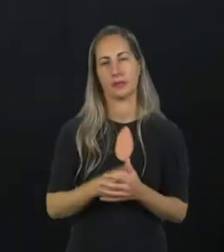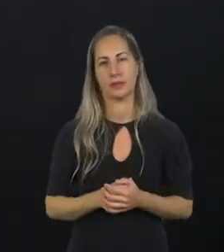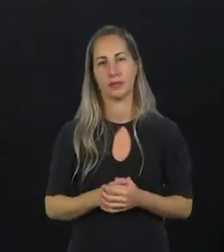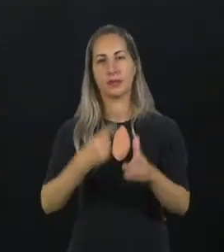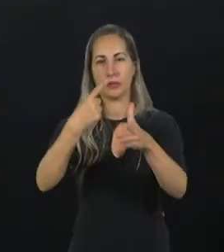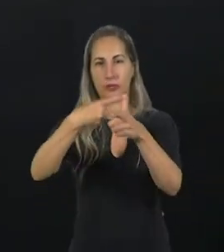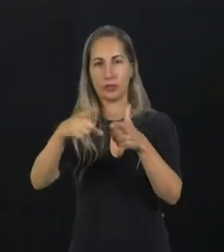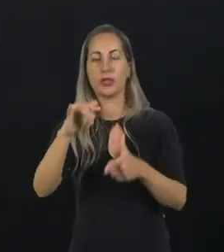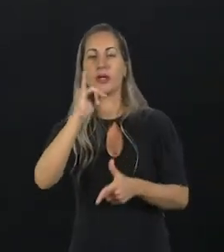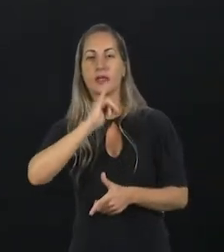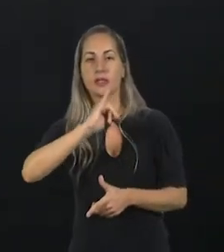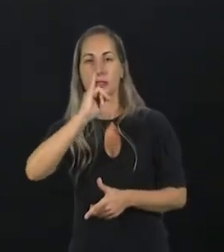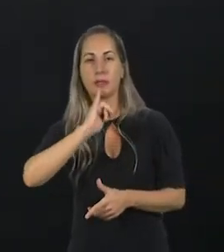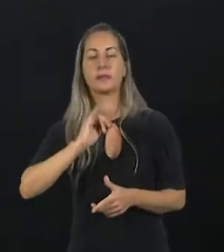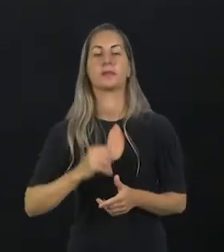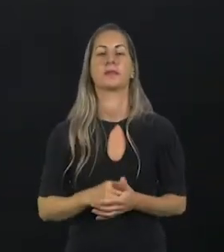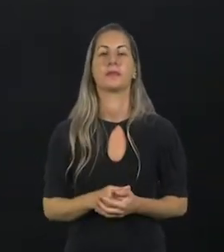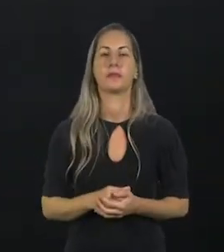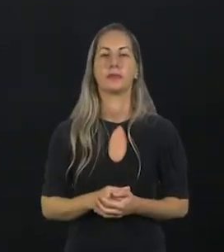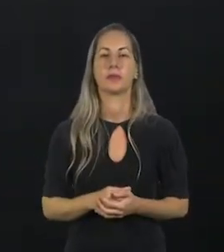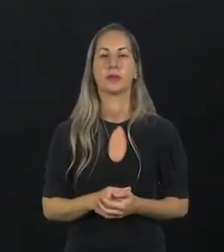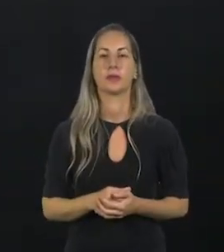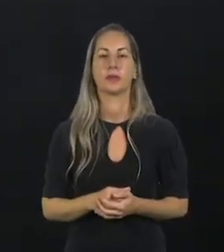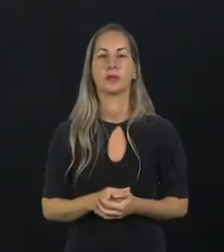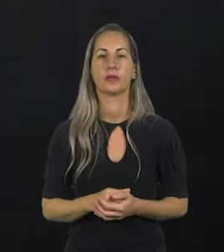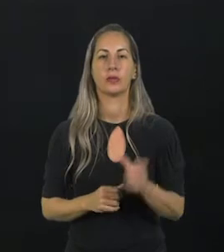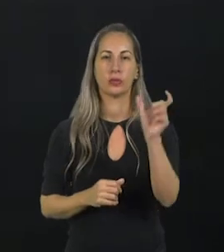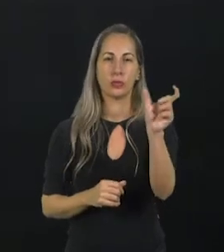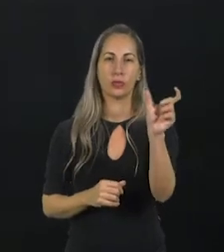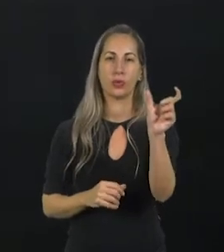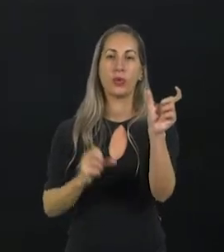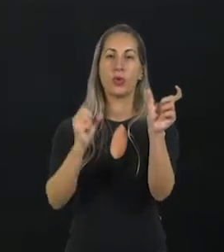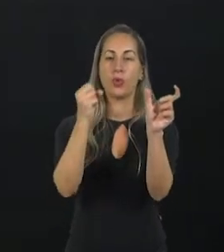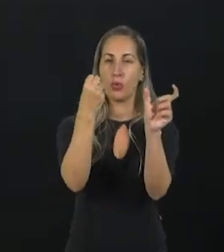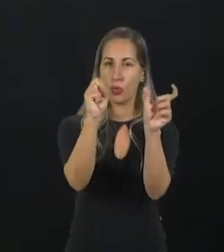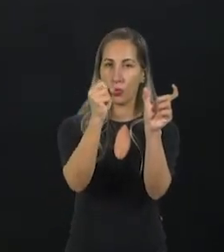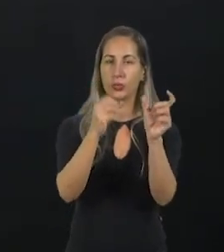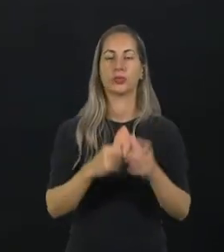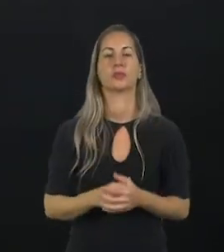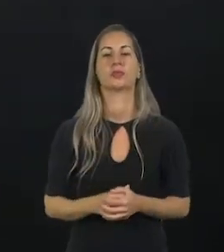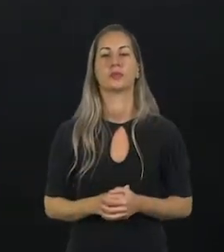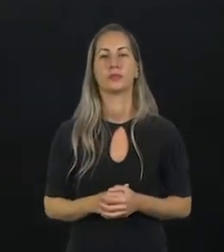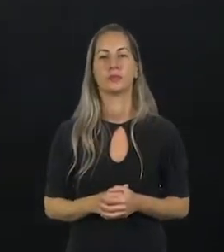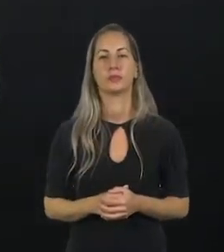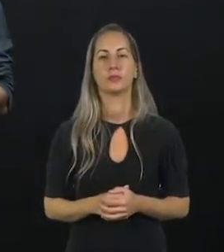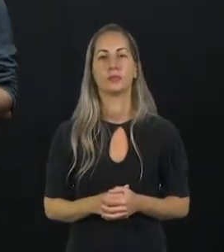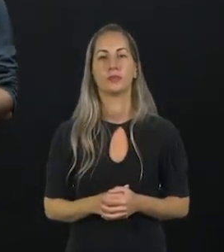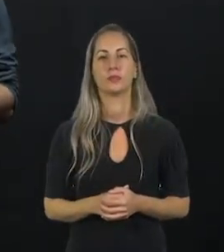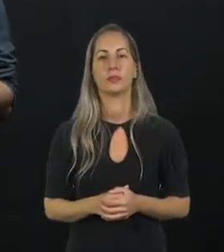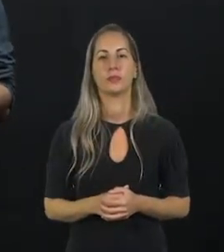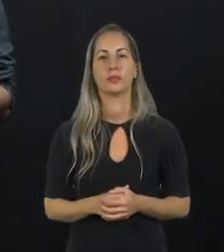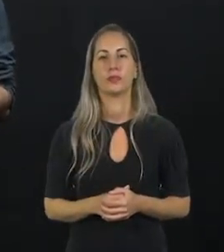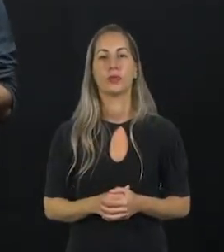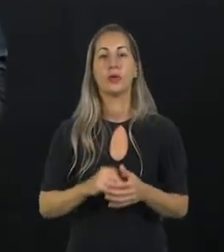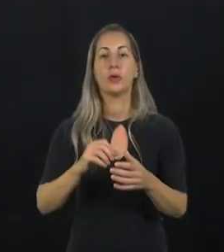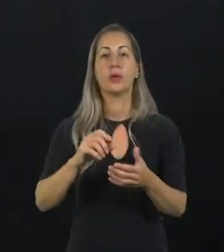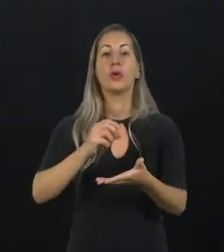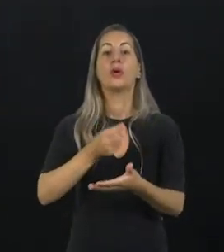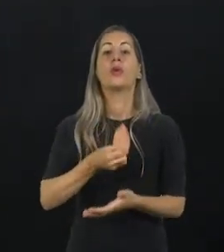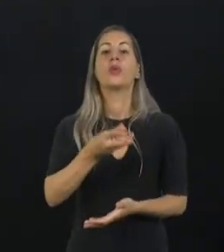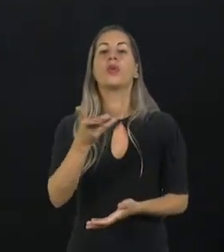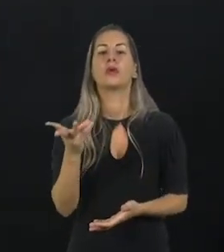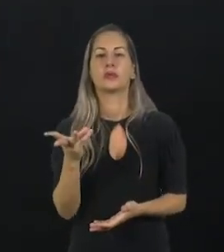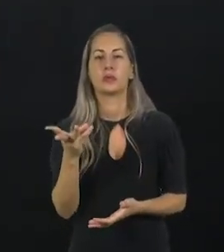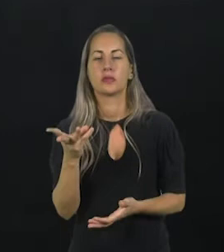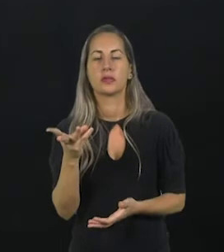tá? Então, por exemplo, aqui, olha só, eu coloquei aqui o número 8. O número 8, ele possui quantos divisores?